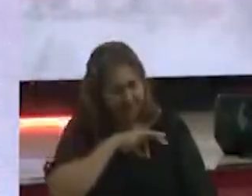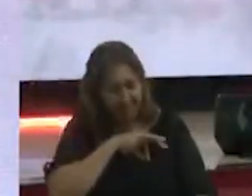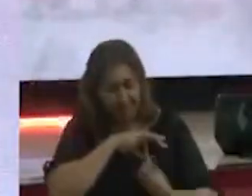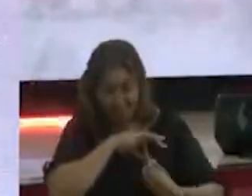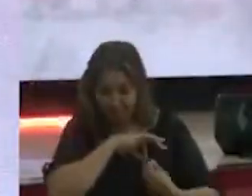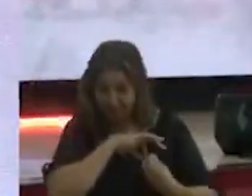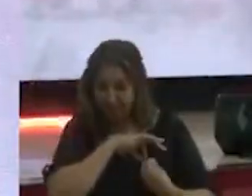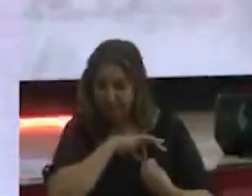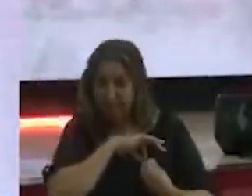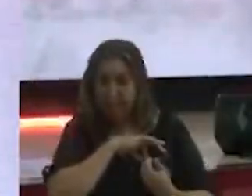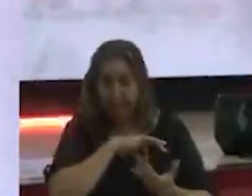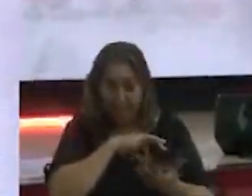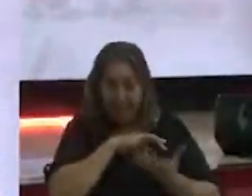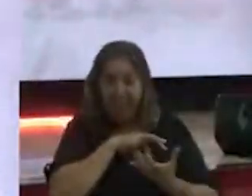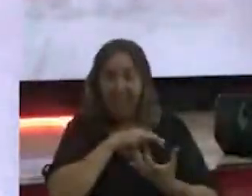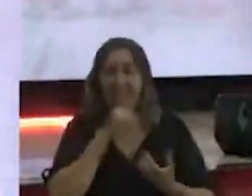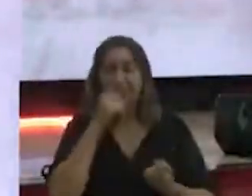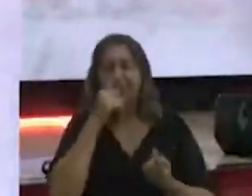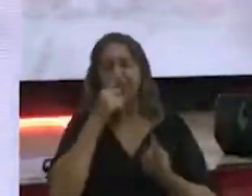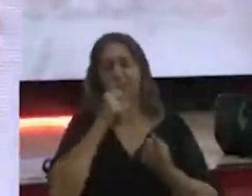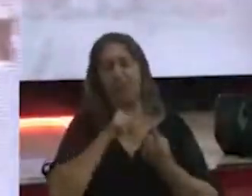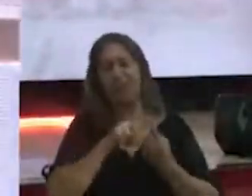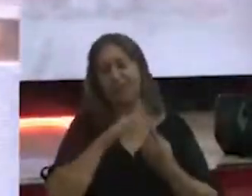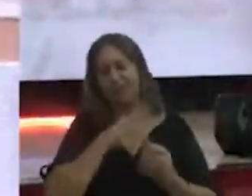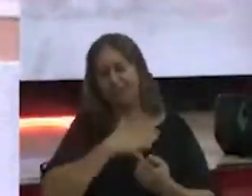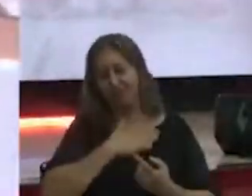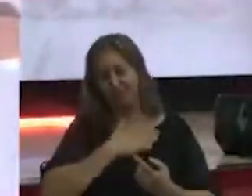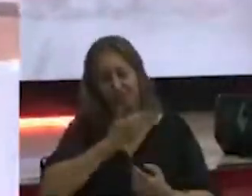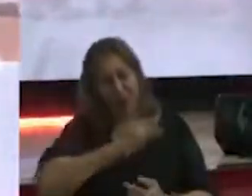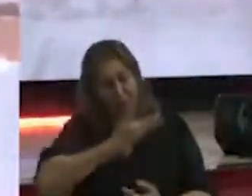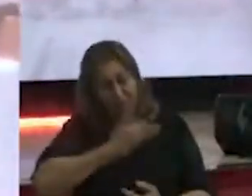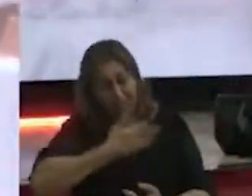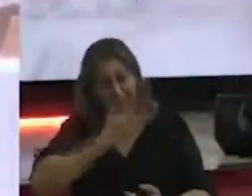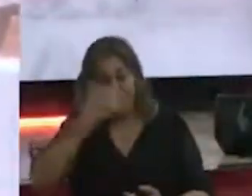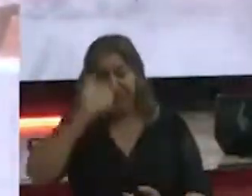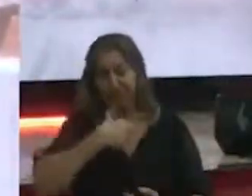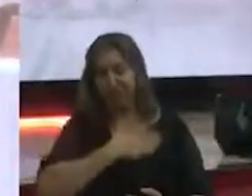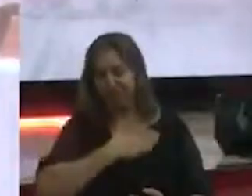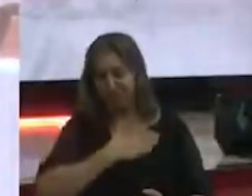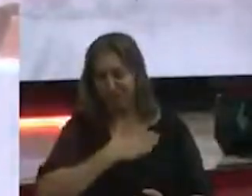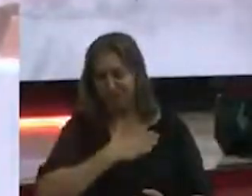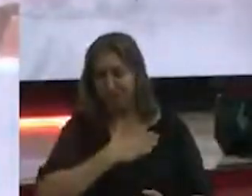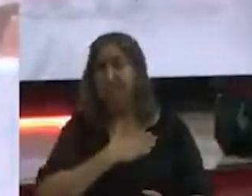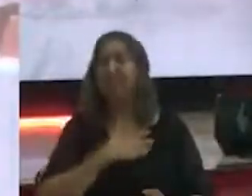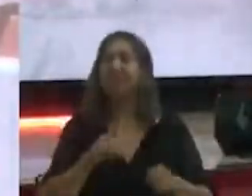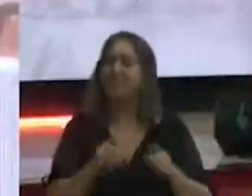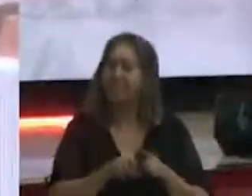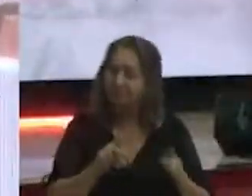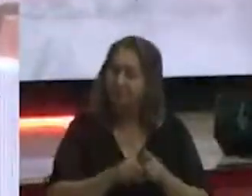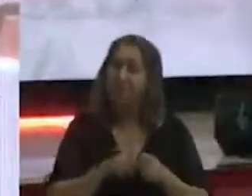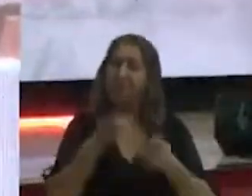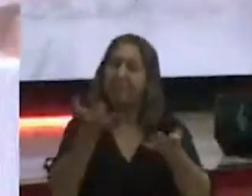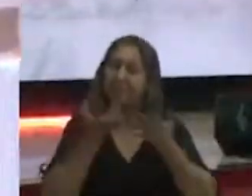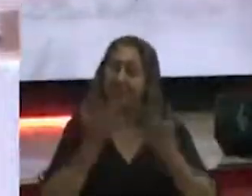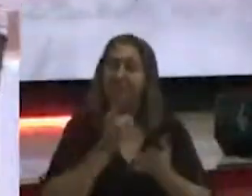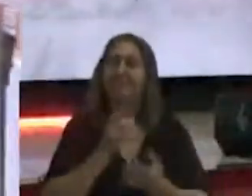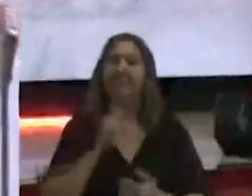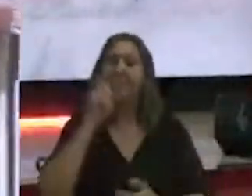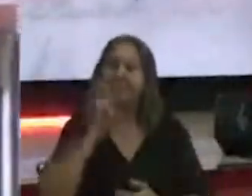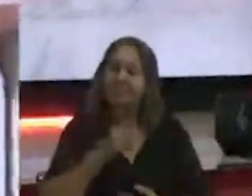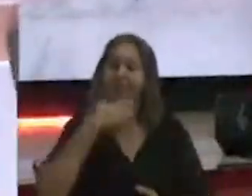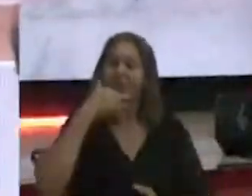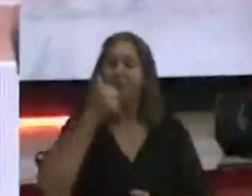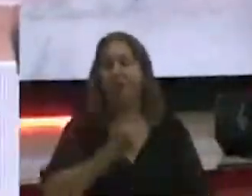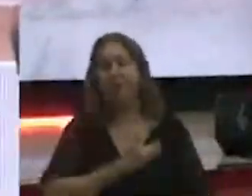deseja ter Intimidade Comunhão amizade com você e ele deseja ser o seu